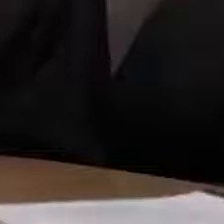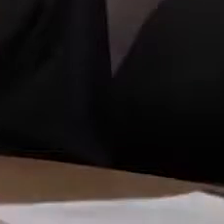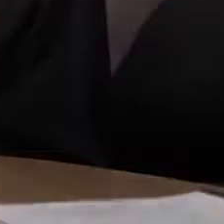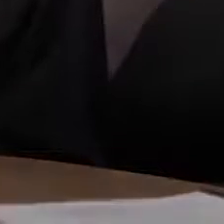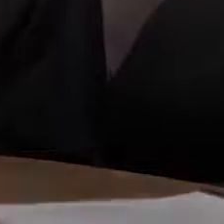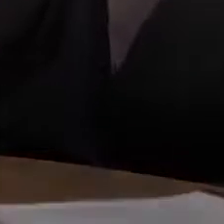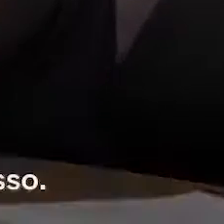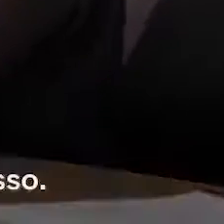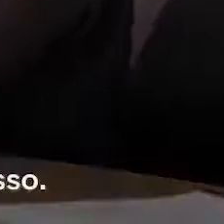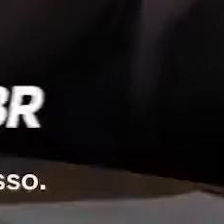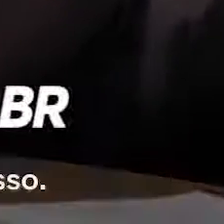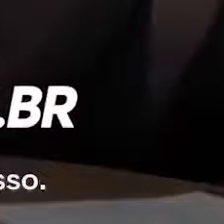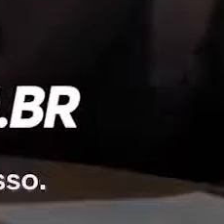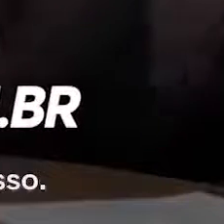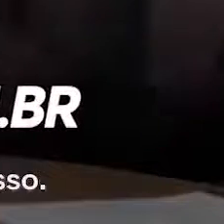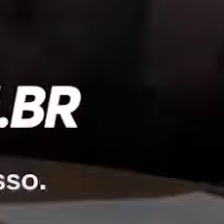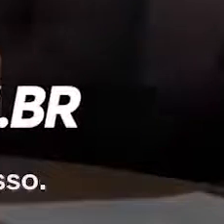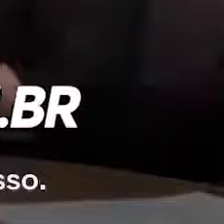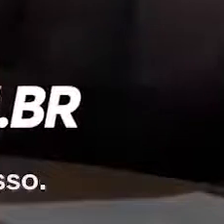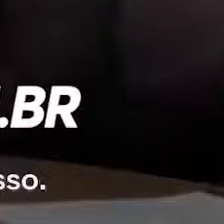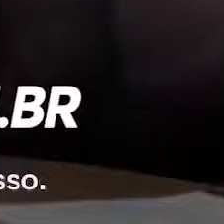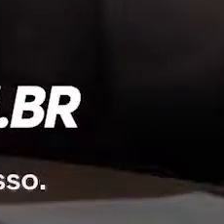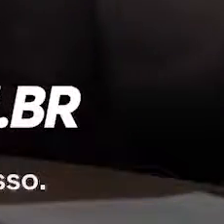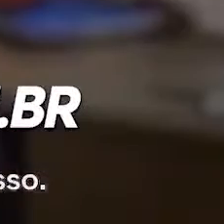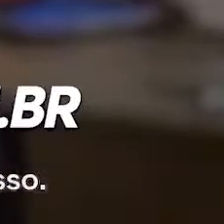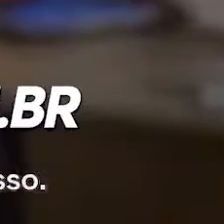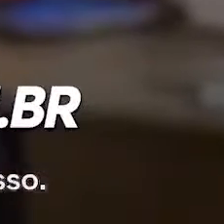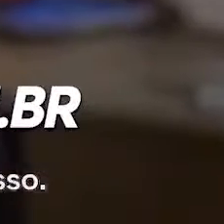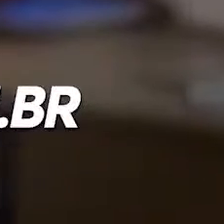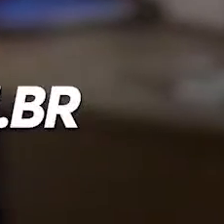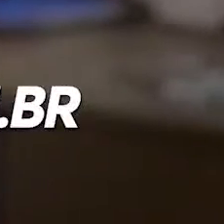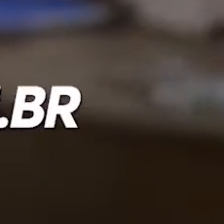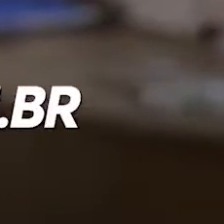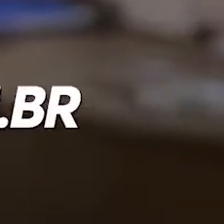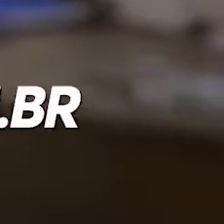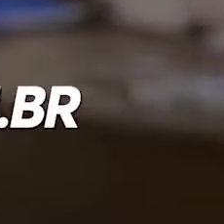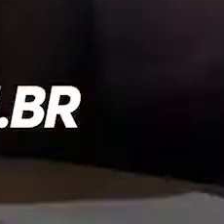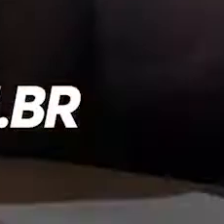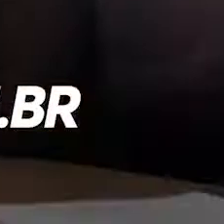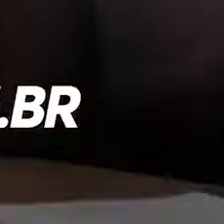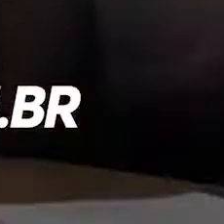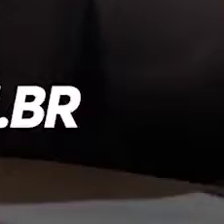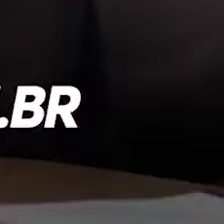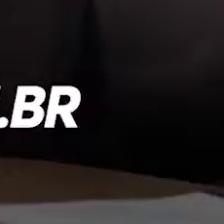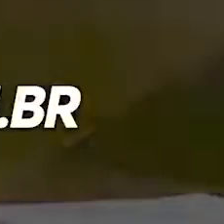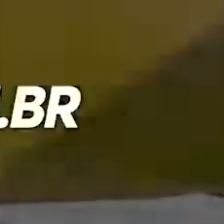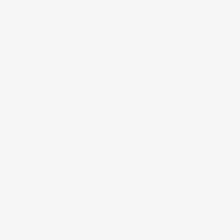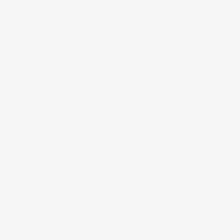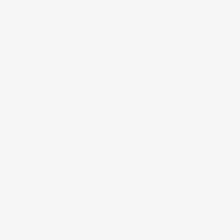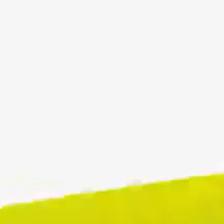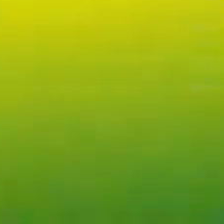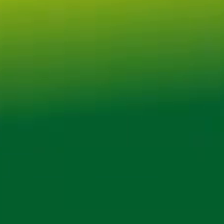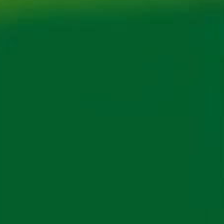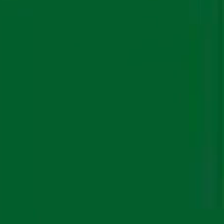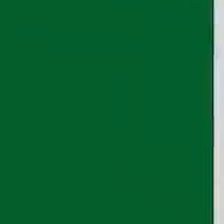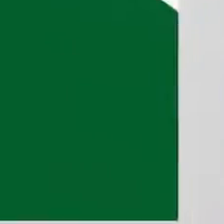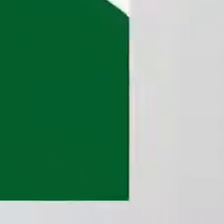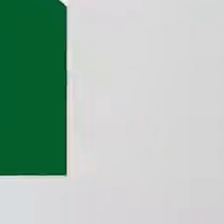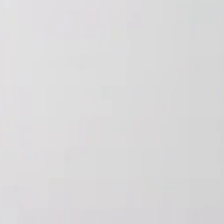consumidor. Pronto, agora eu não preciso mais me preocupar com isso. E nem você, é só se cadastrar.